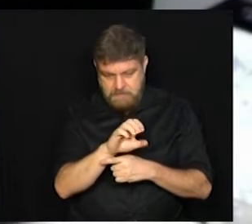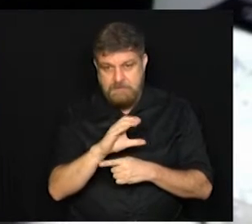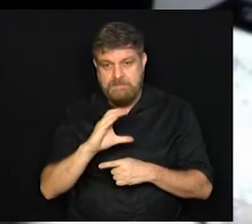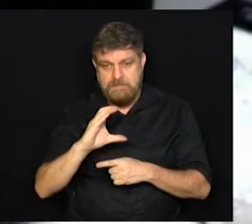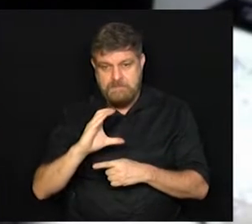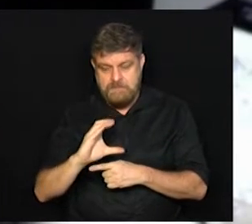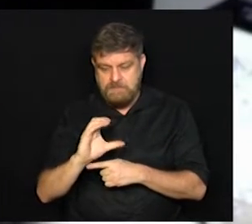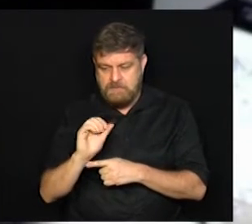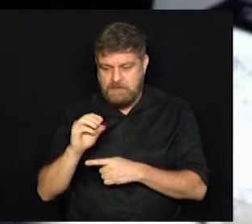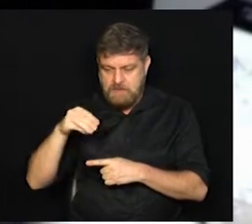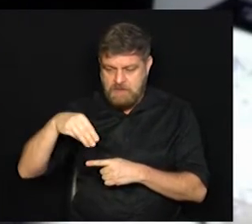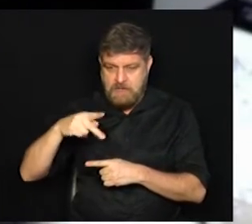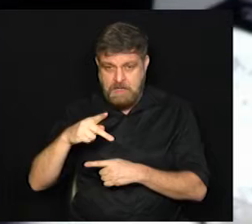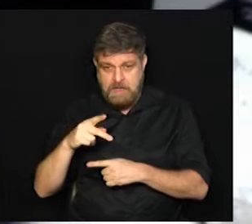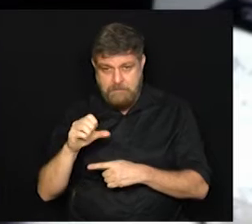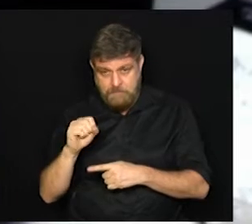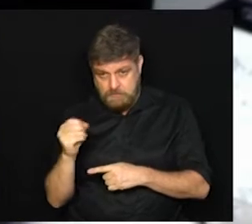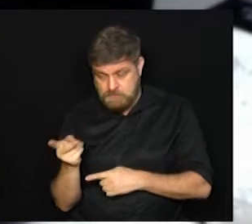de quase 10 quilômetros.